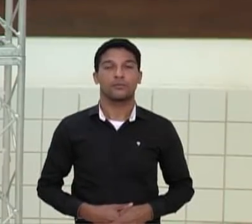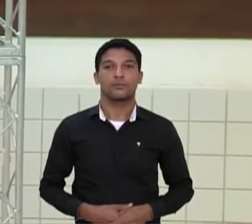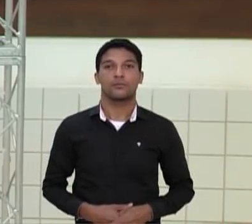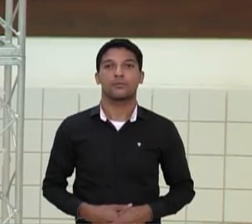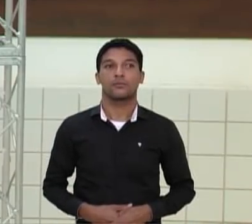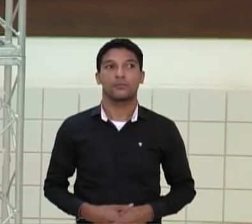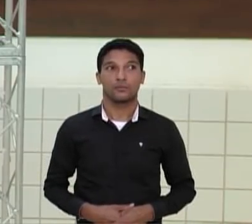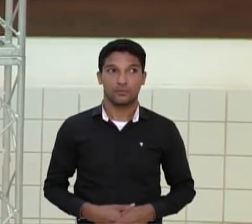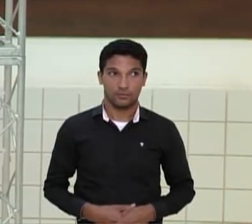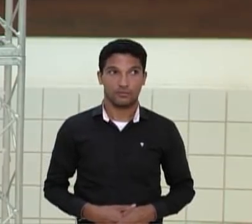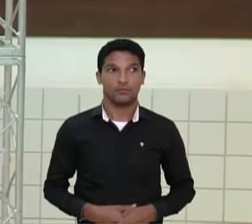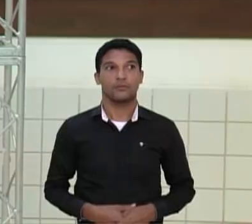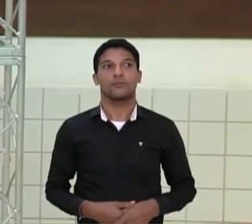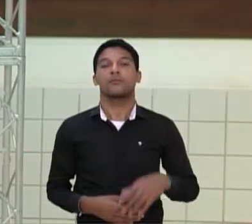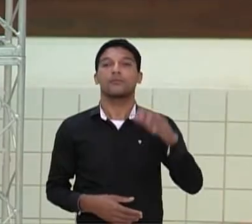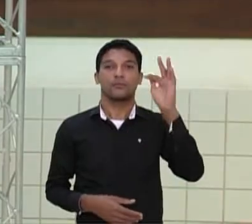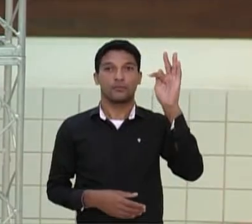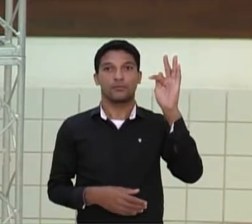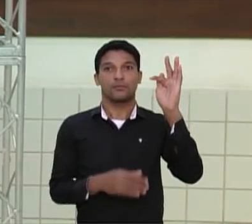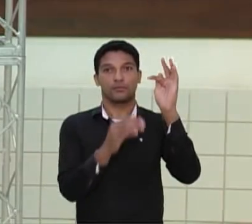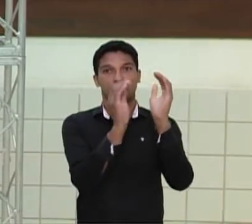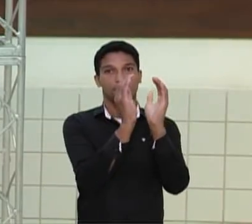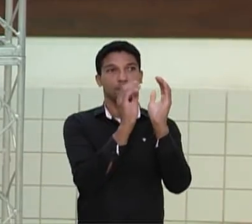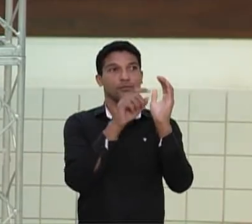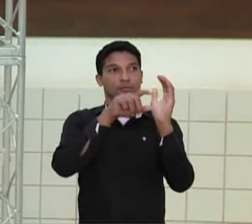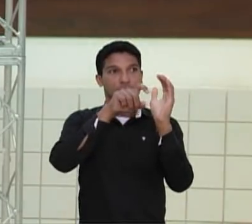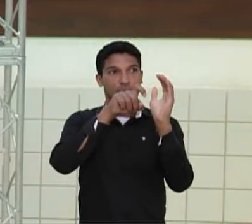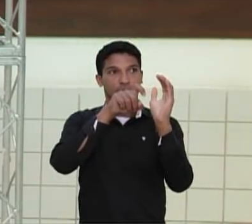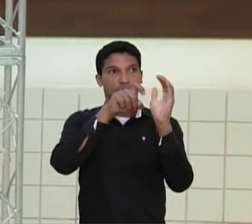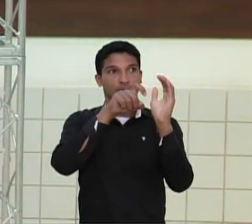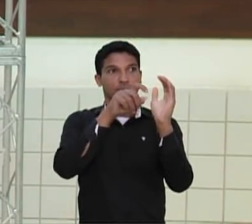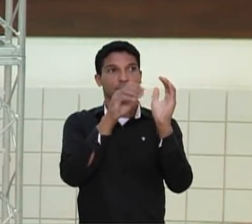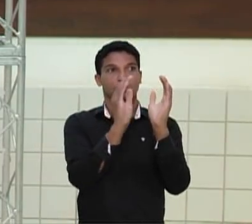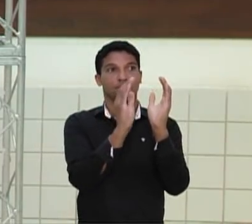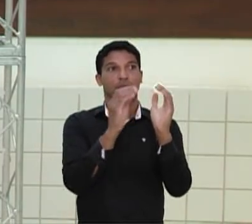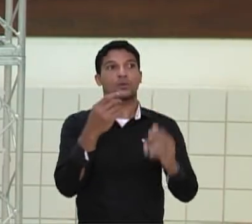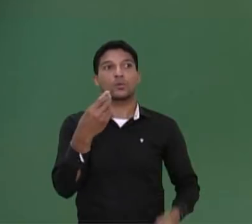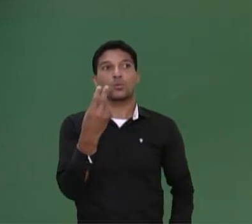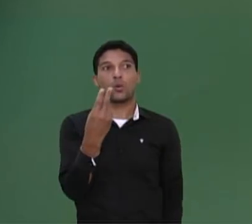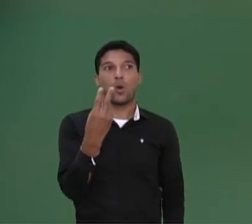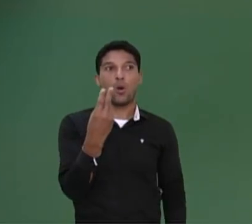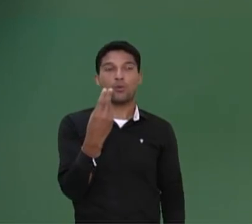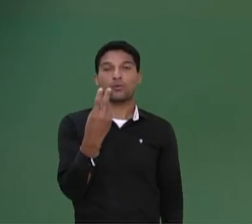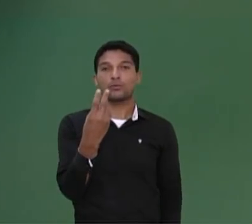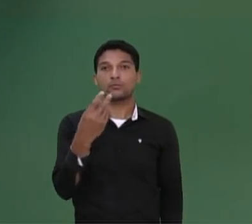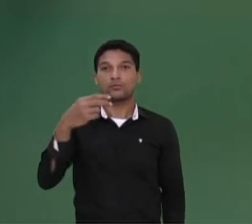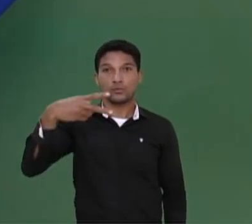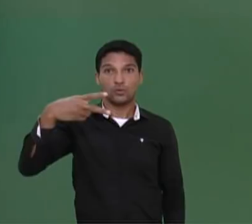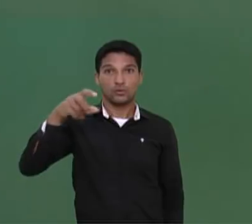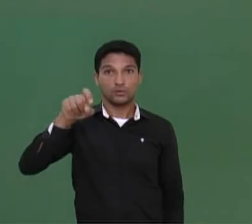a f de x = 2x ao quadrado é mais 4x